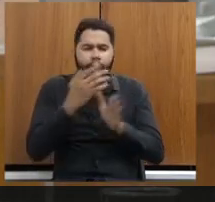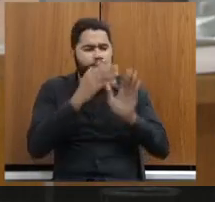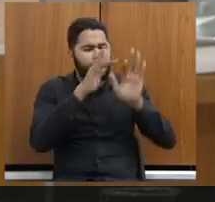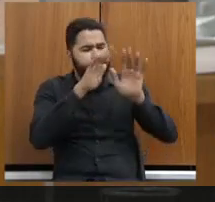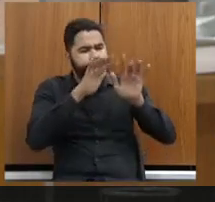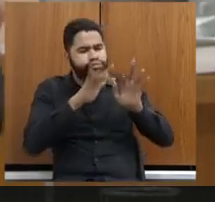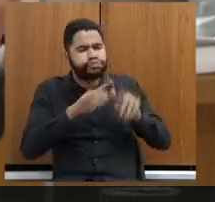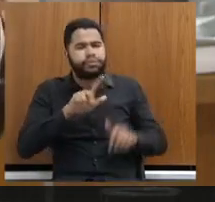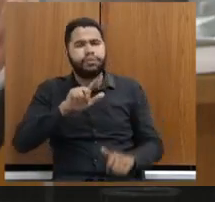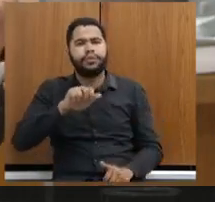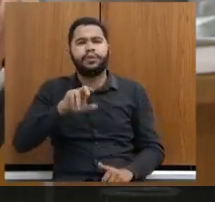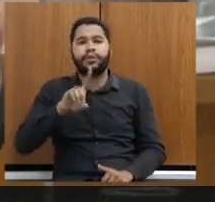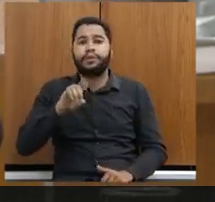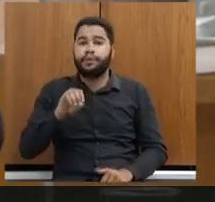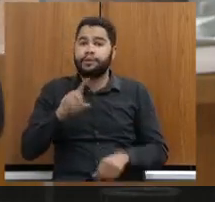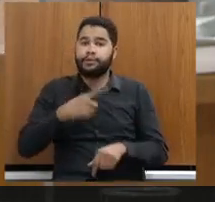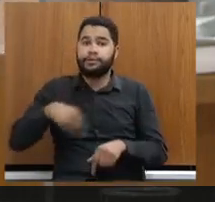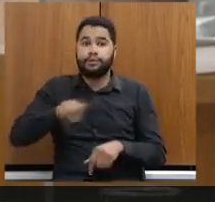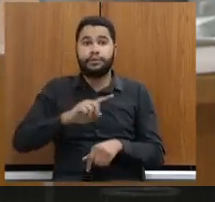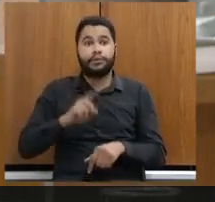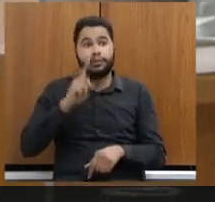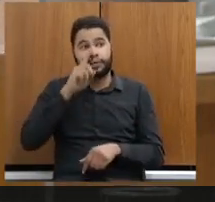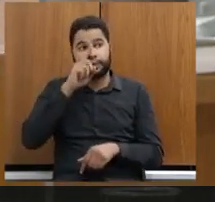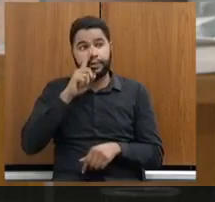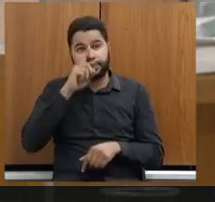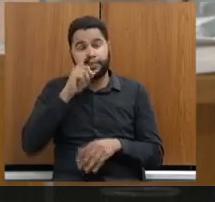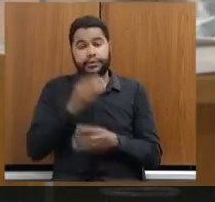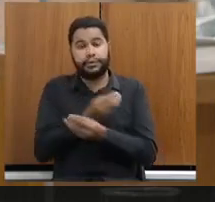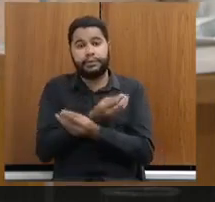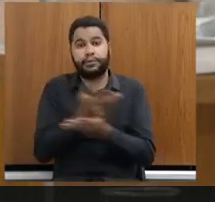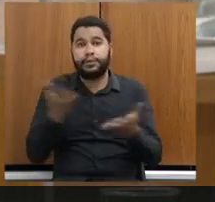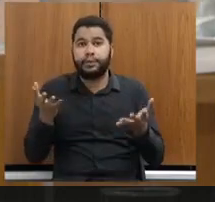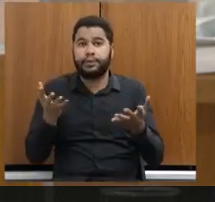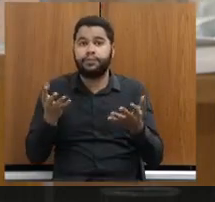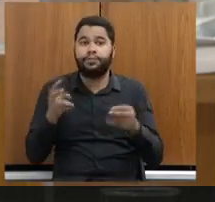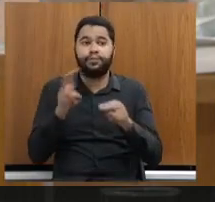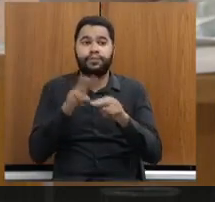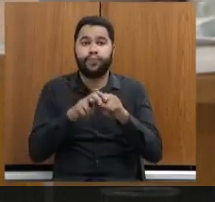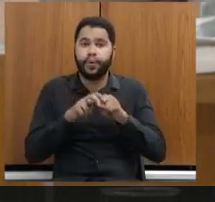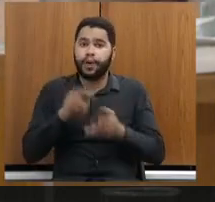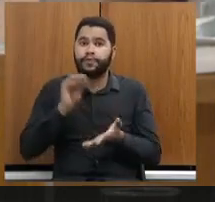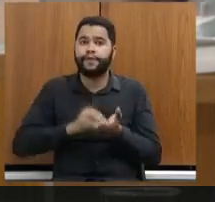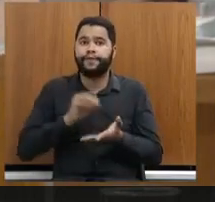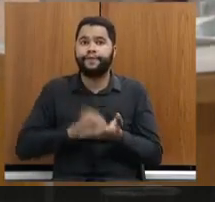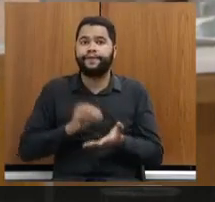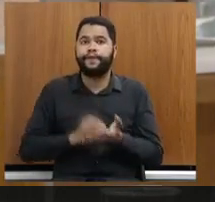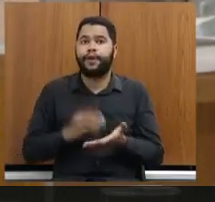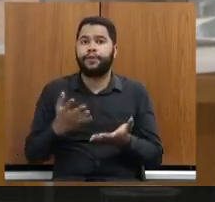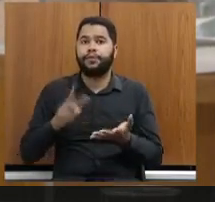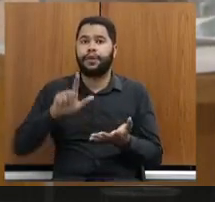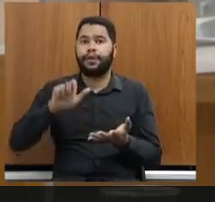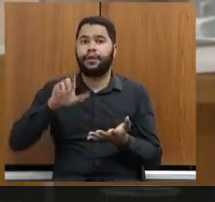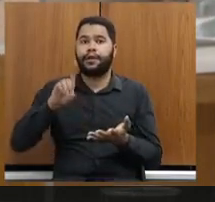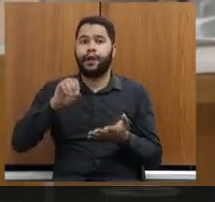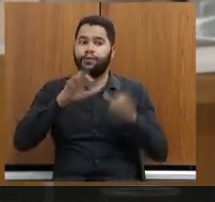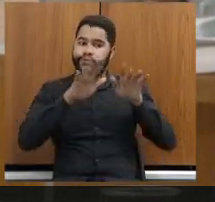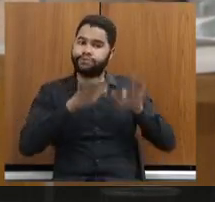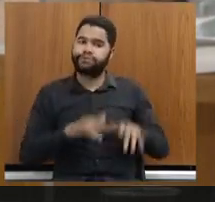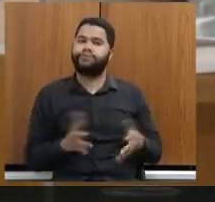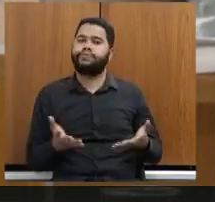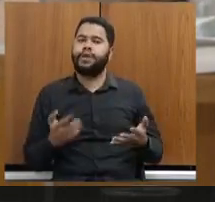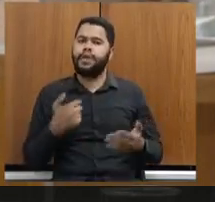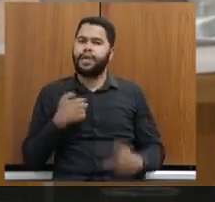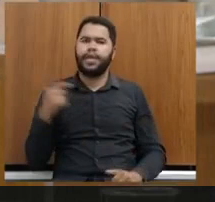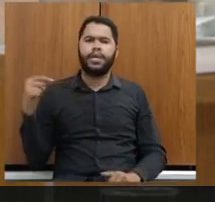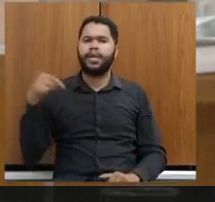laudo e muitas vezes nós corremos o risco de ser liberado um bandido por falta de um áudio definitivo então eu venho